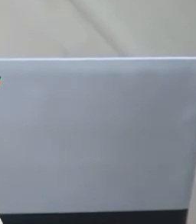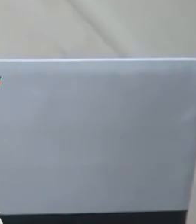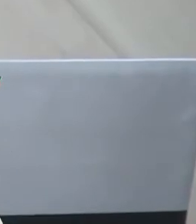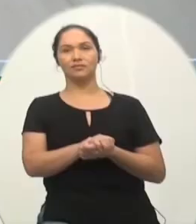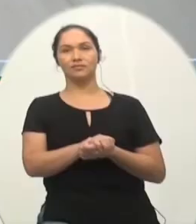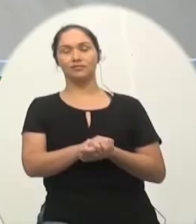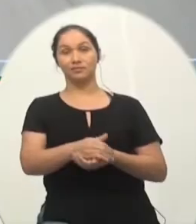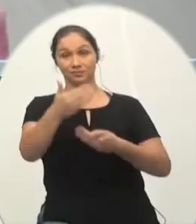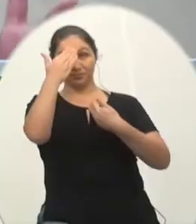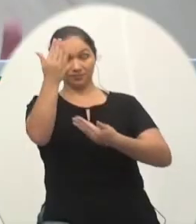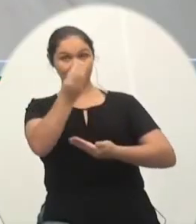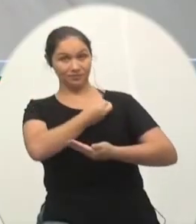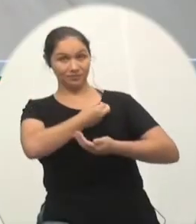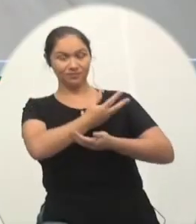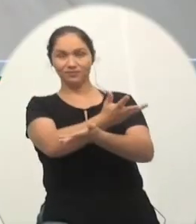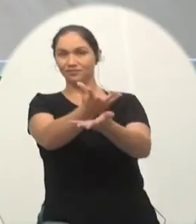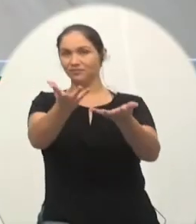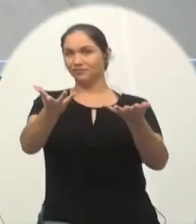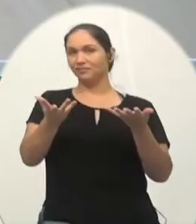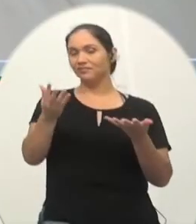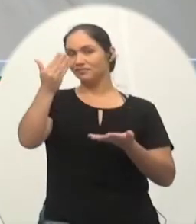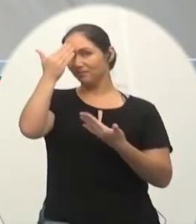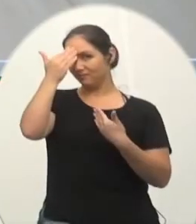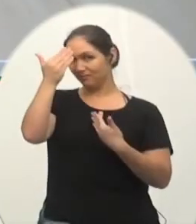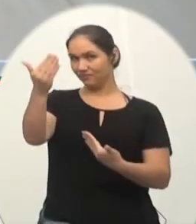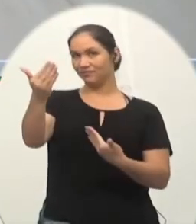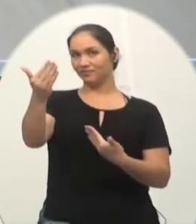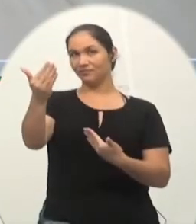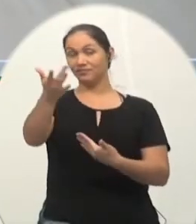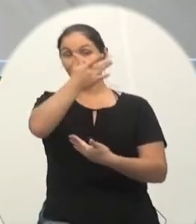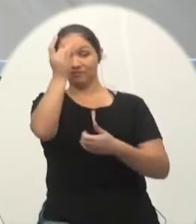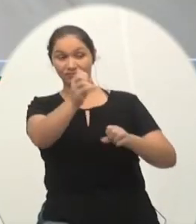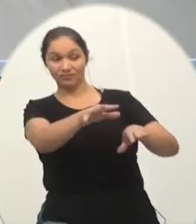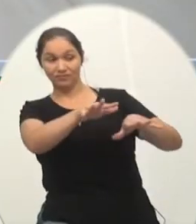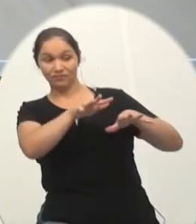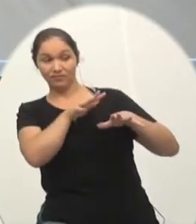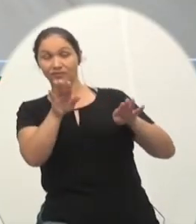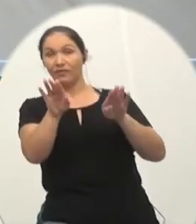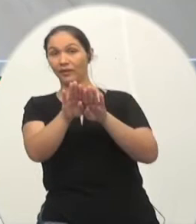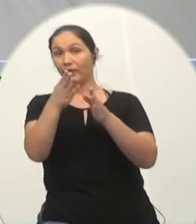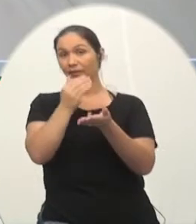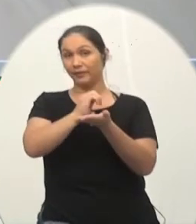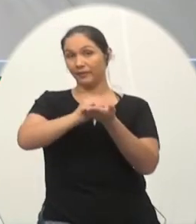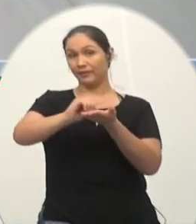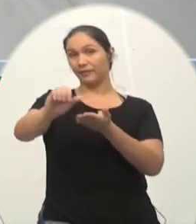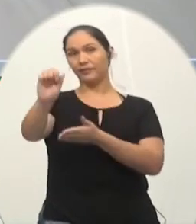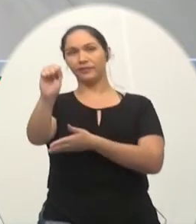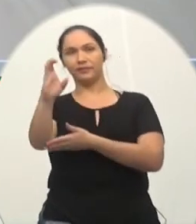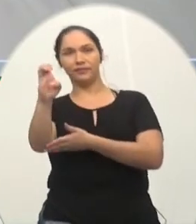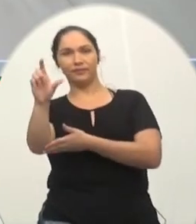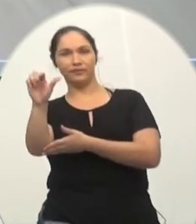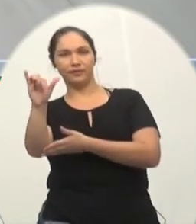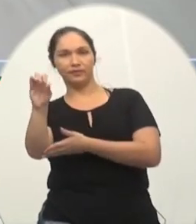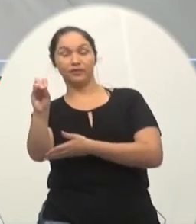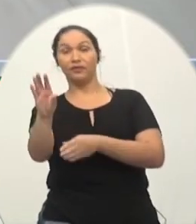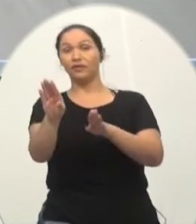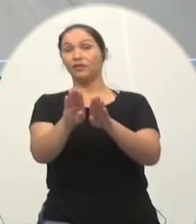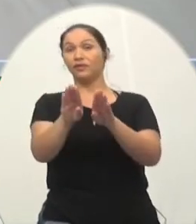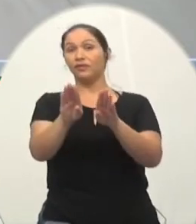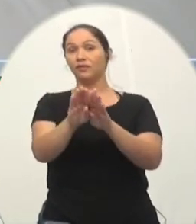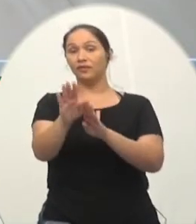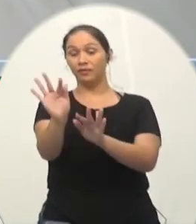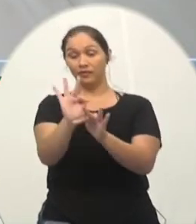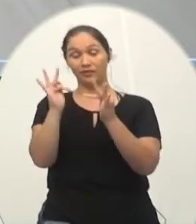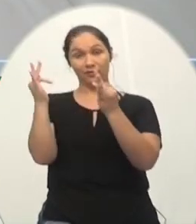Obrigado pela presença de todos, as pessoas aqui no plenário, secretário Acélio, familiares, do